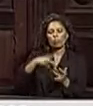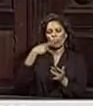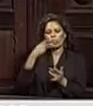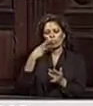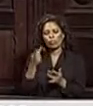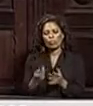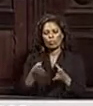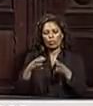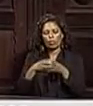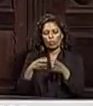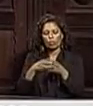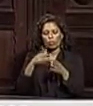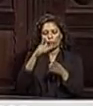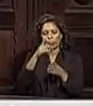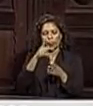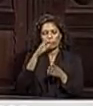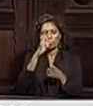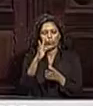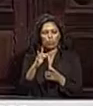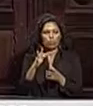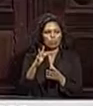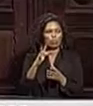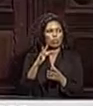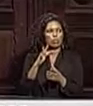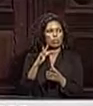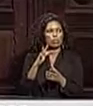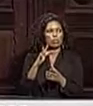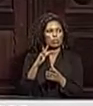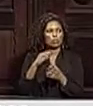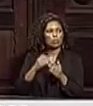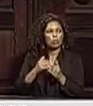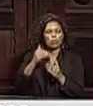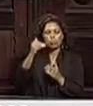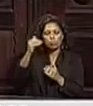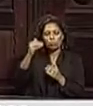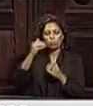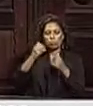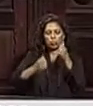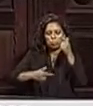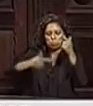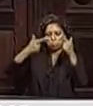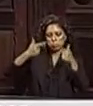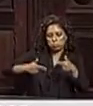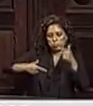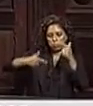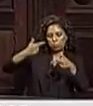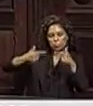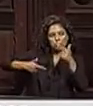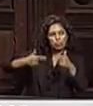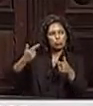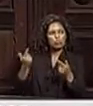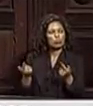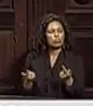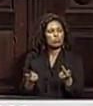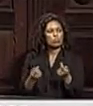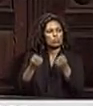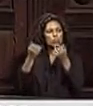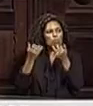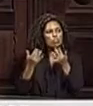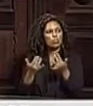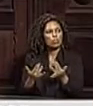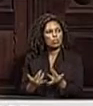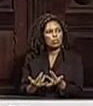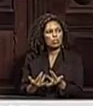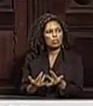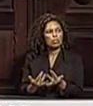reunião. Quando estávamos discutindo as possibilidades que tinham sido colocadas para nós